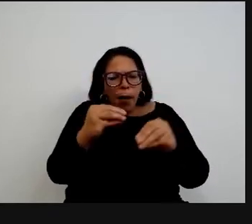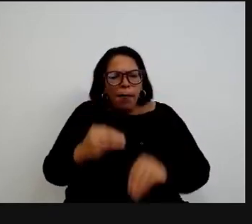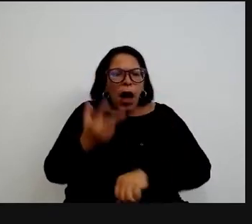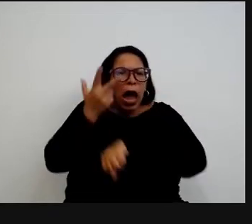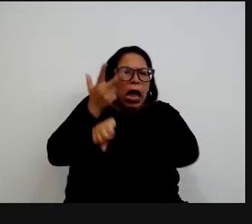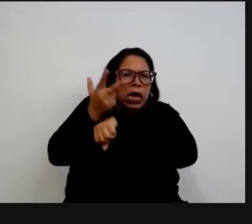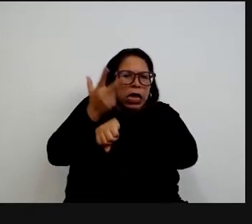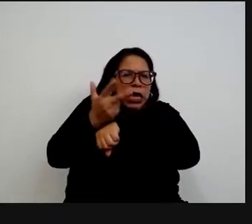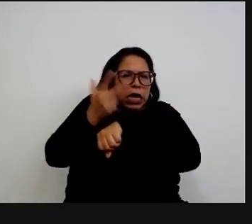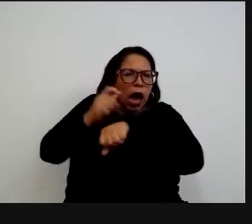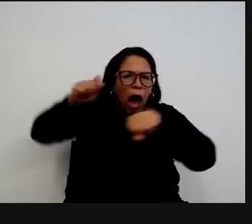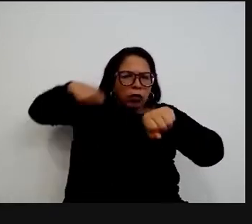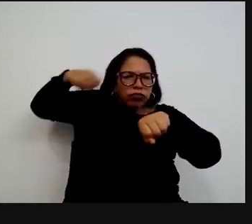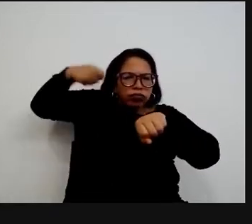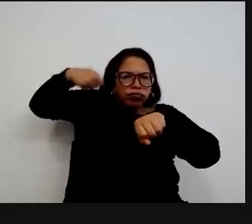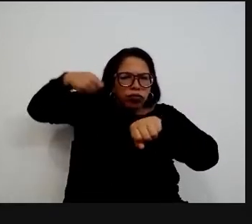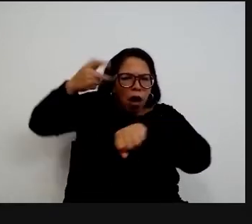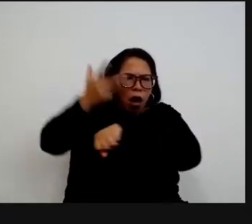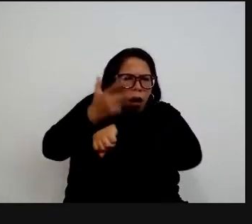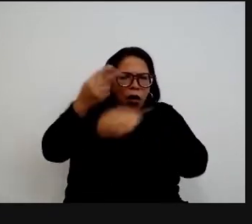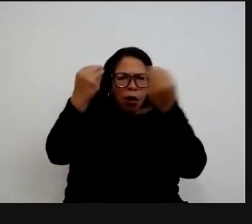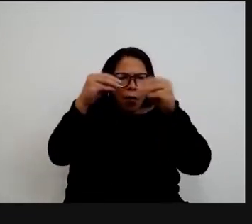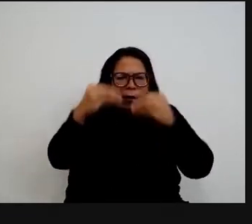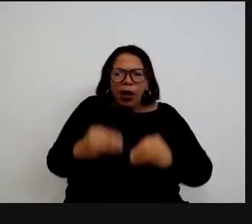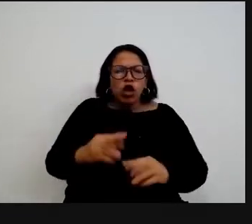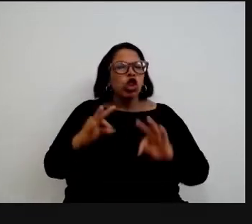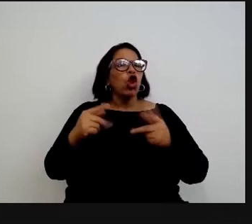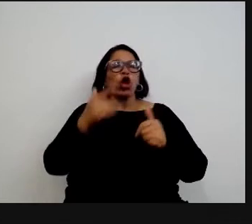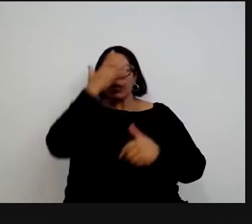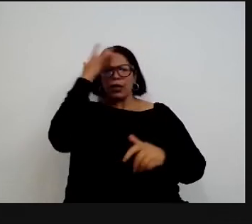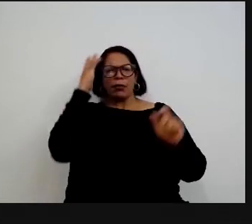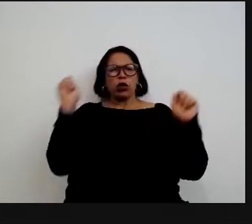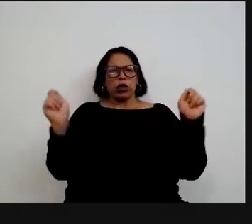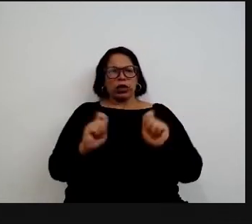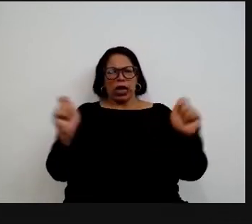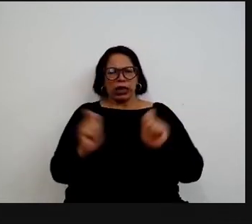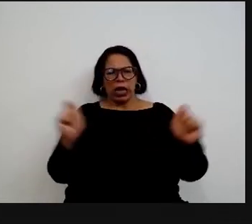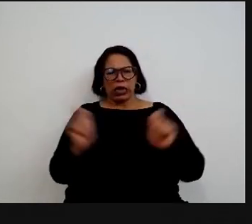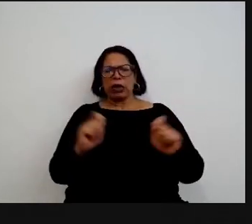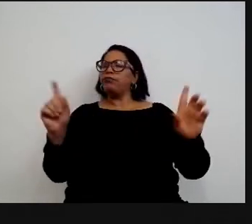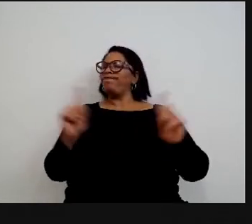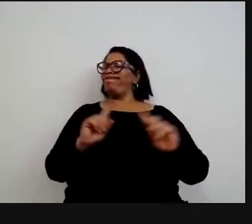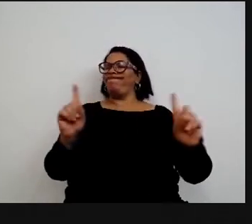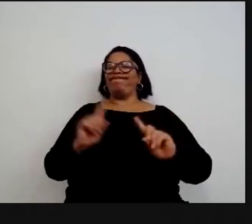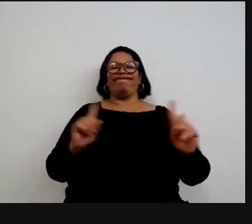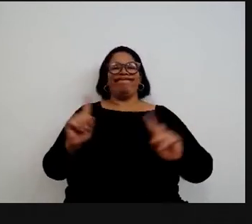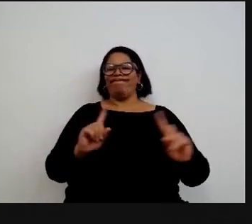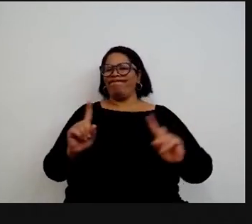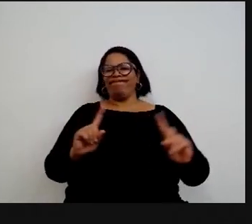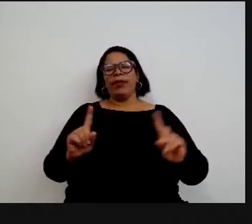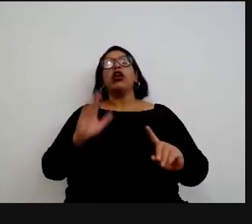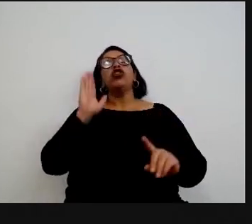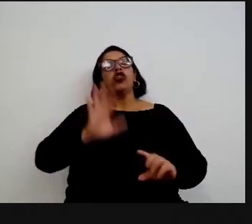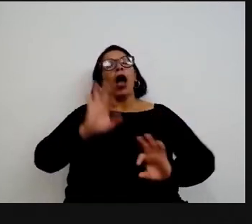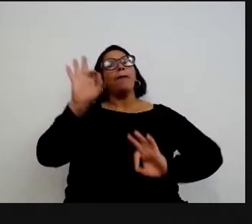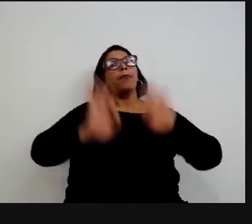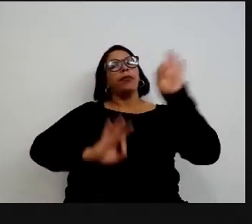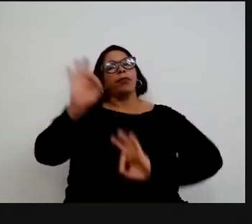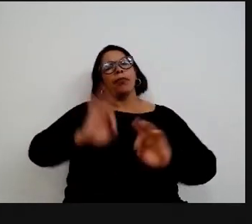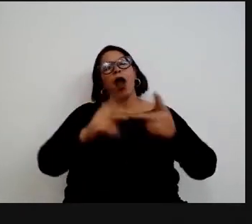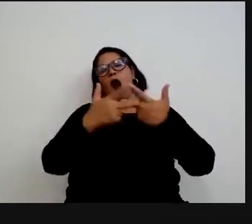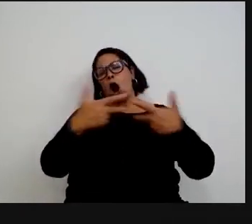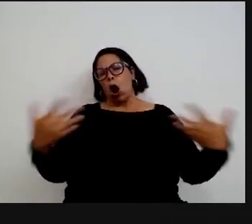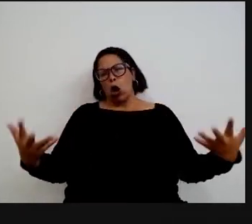e gravar, que não é todo mundo que tem essa habilidade, né? Já tivemos assim experiência de um planejamento